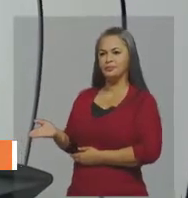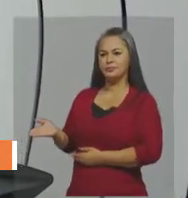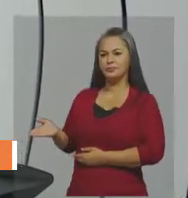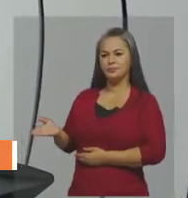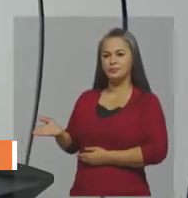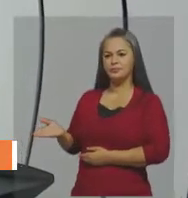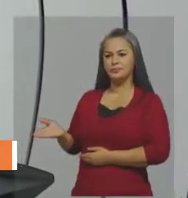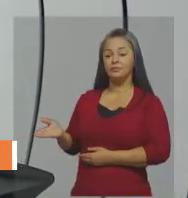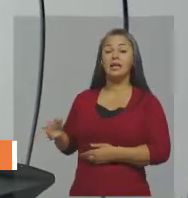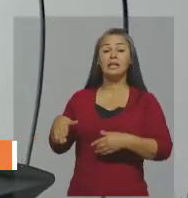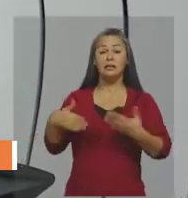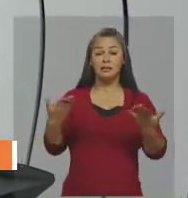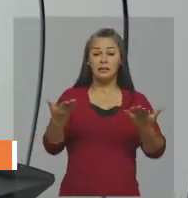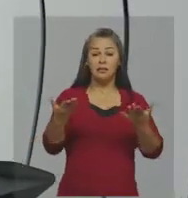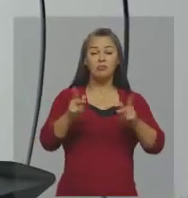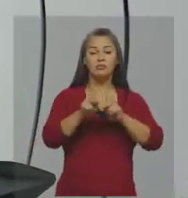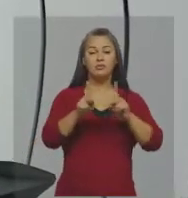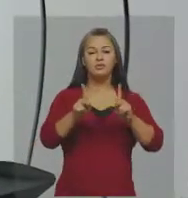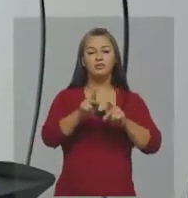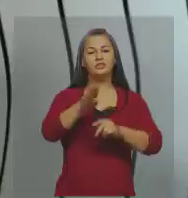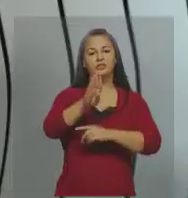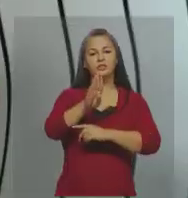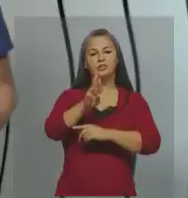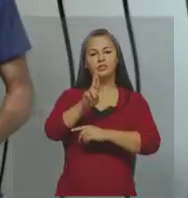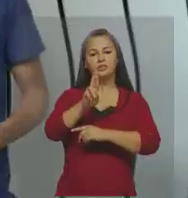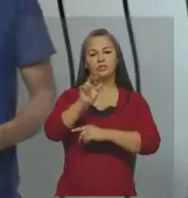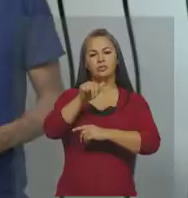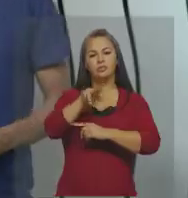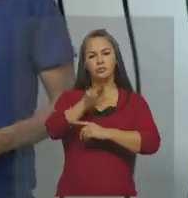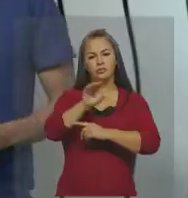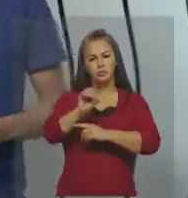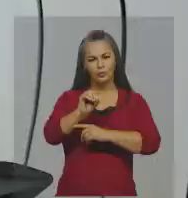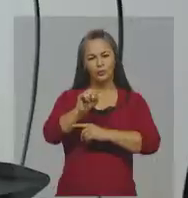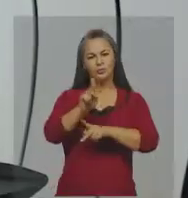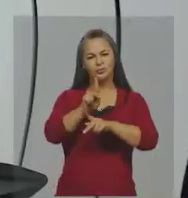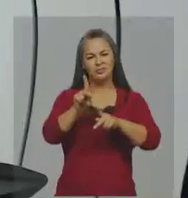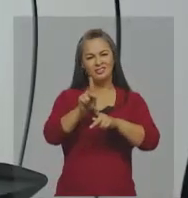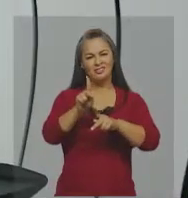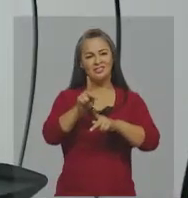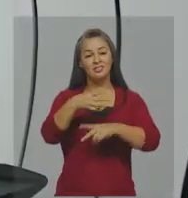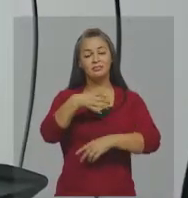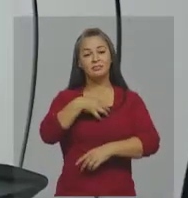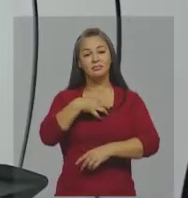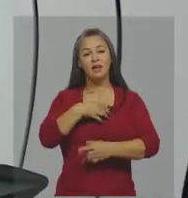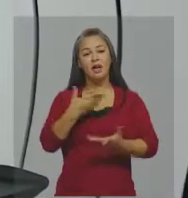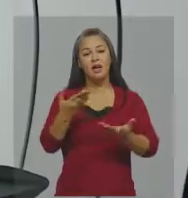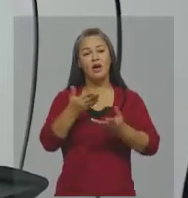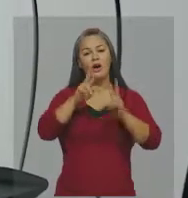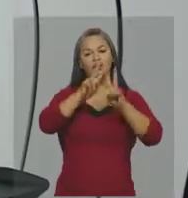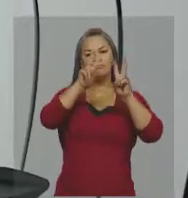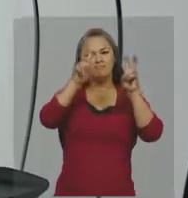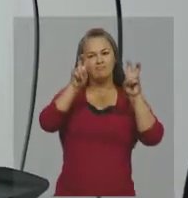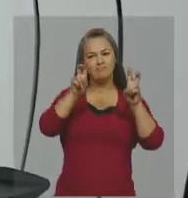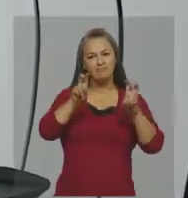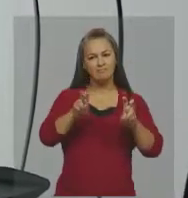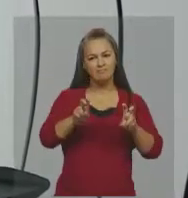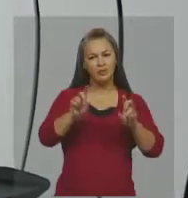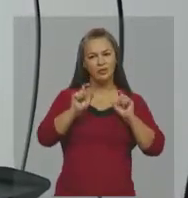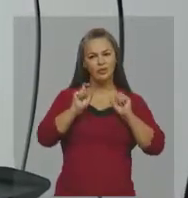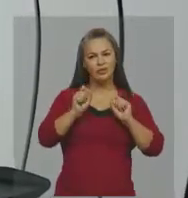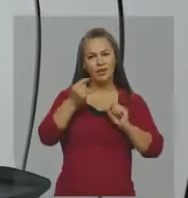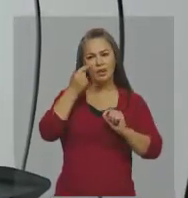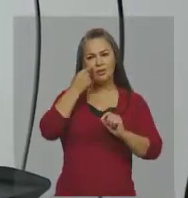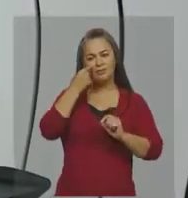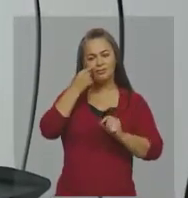estudeemcasa.educação.mg.gov.br. Quem está conosco é o professor Bruno Galvão de Ciências e nessa aula nós vamos retomar os temas sistemas